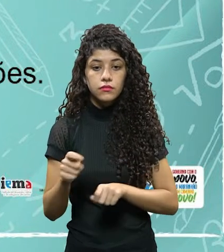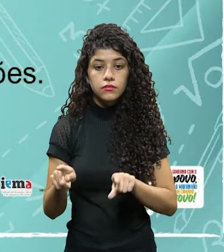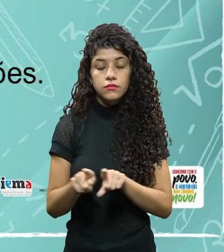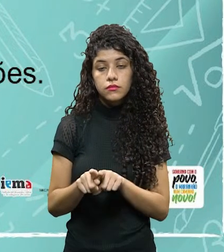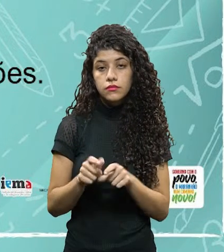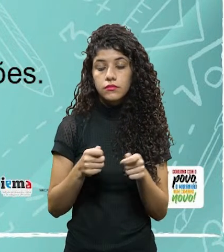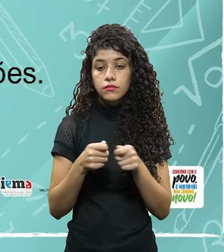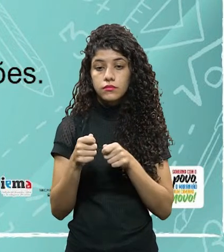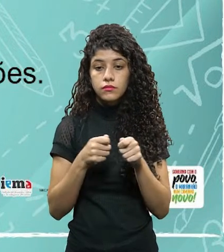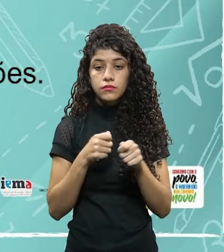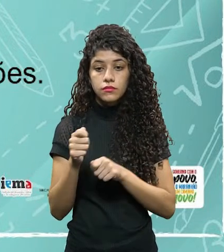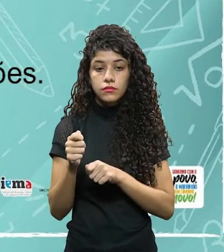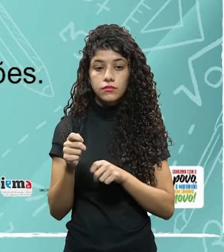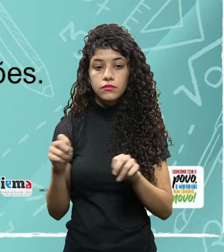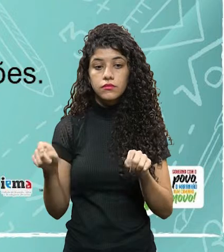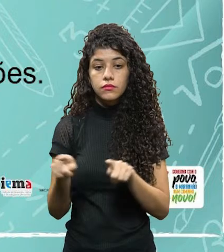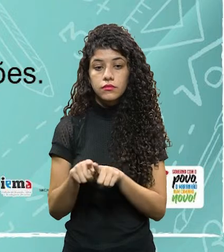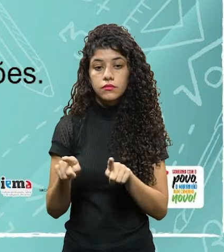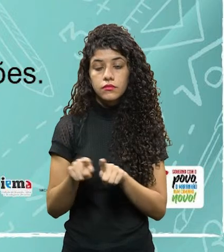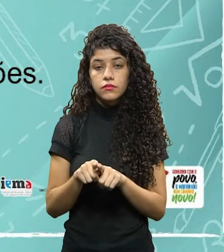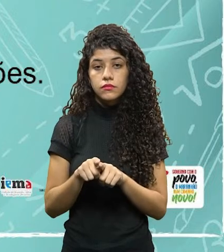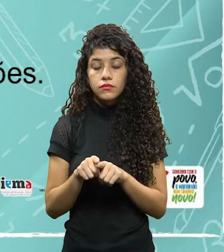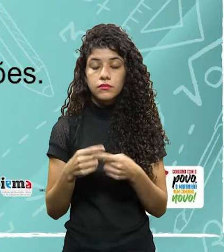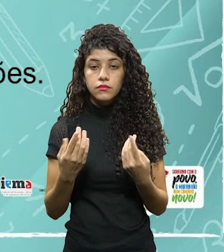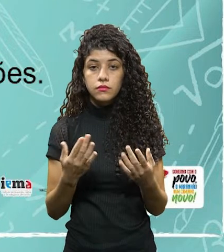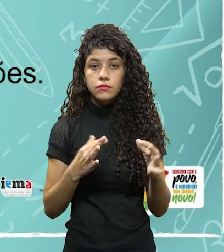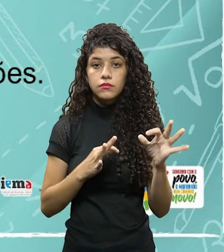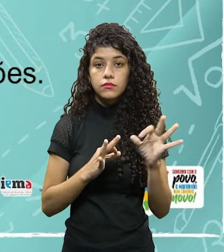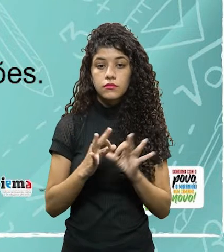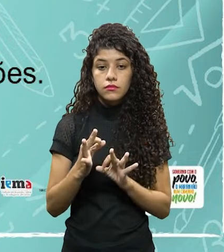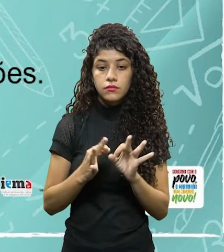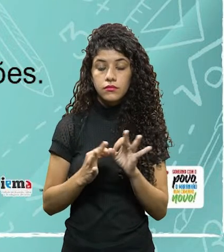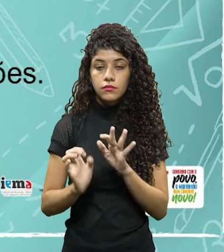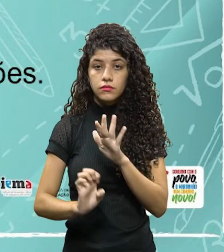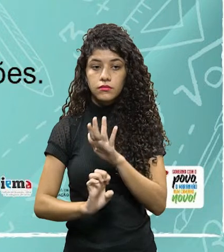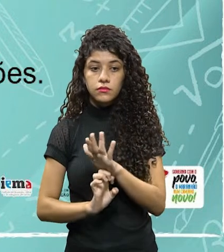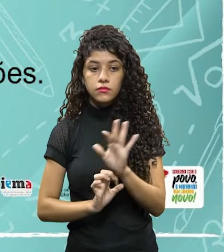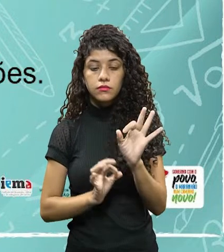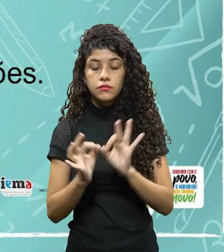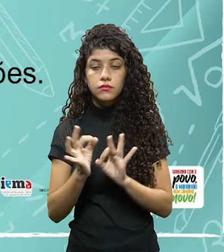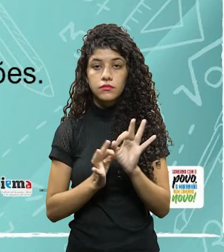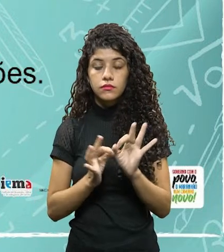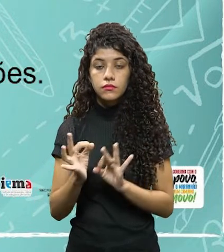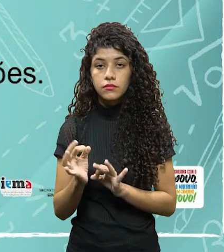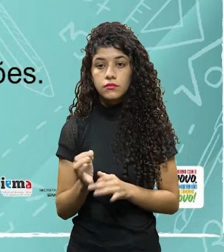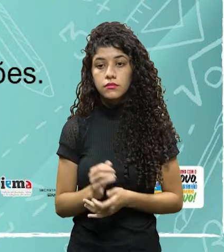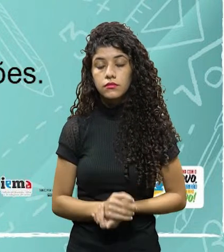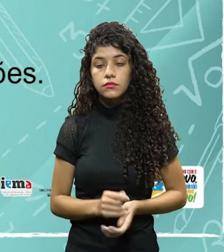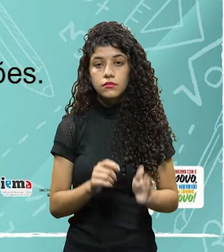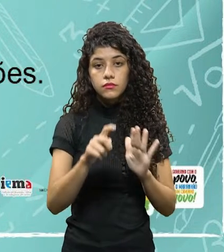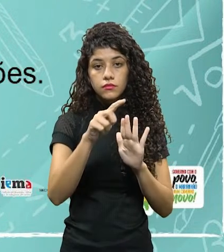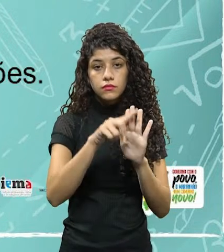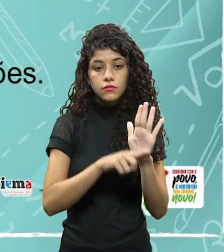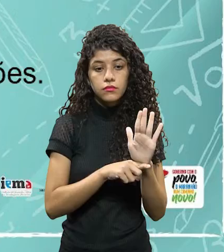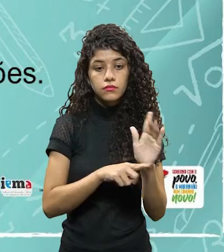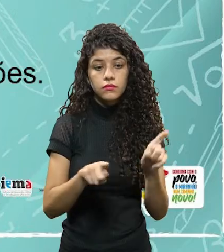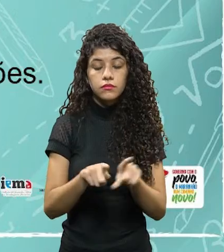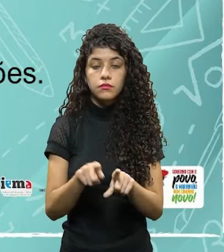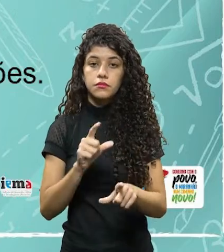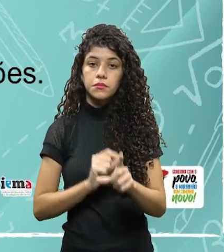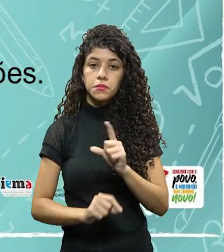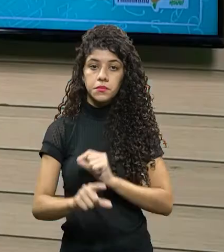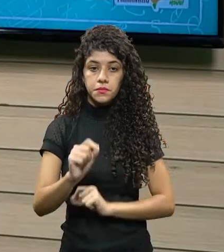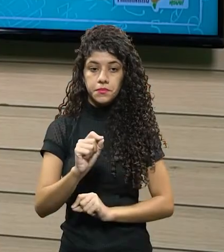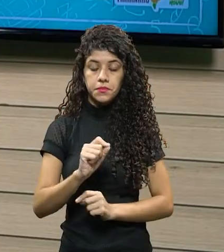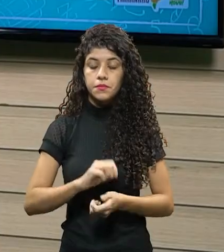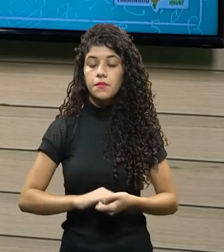das operações e atividades da empresa, planejamento de orçamento e tomada de